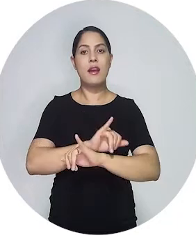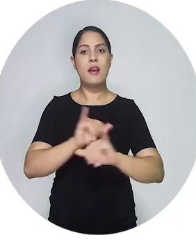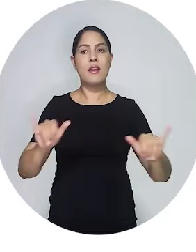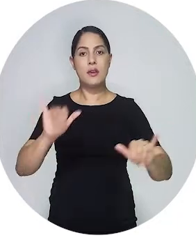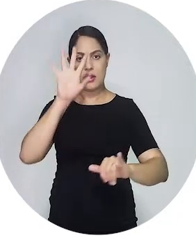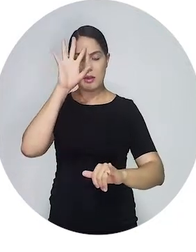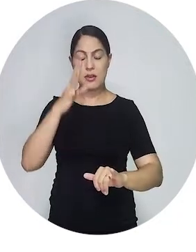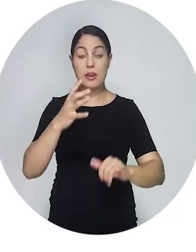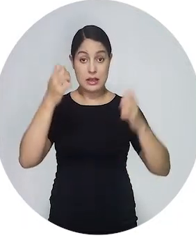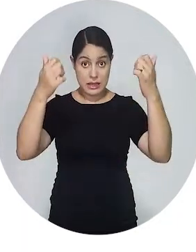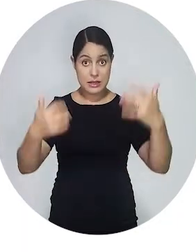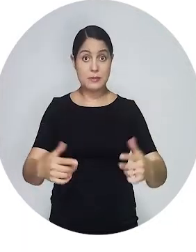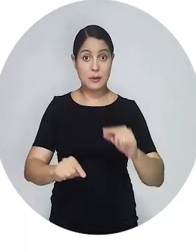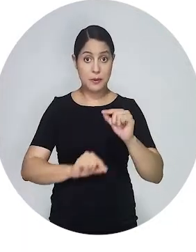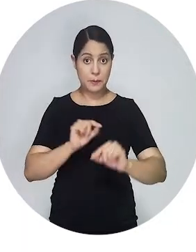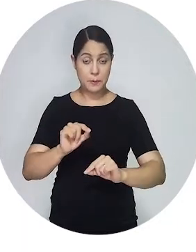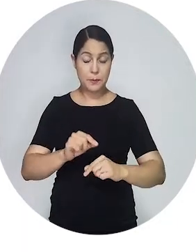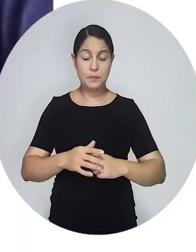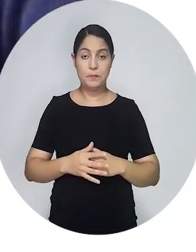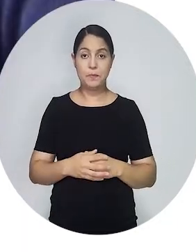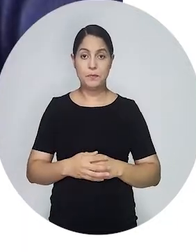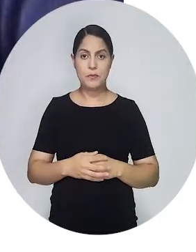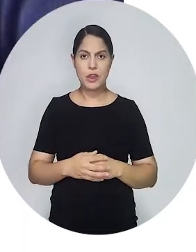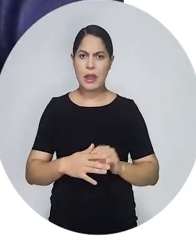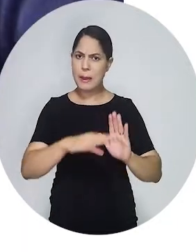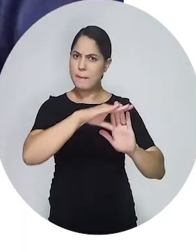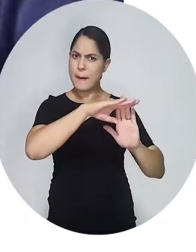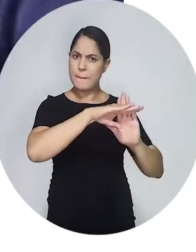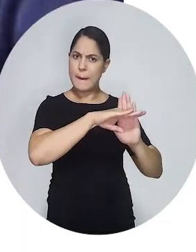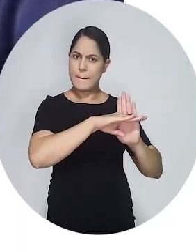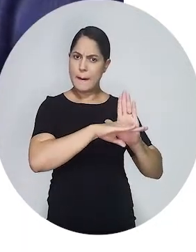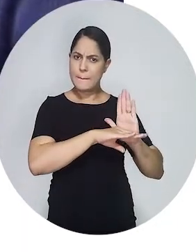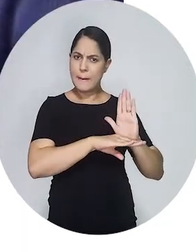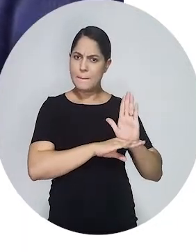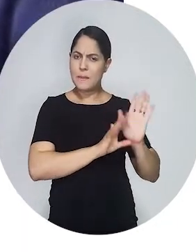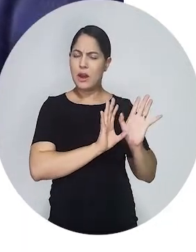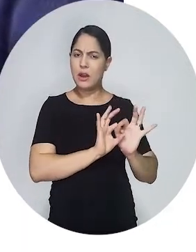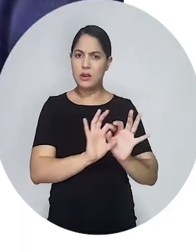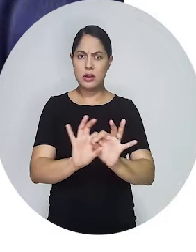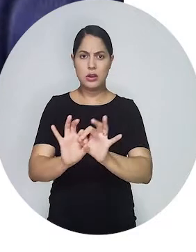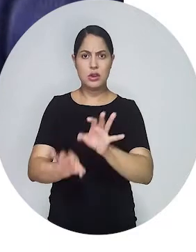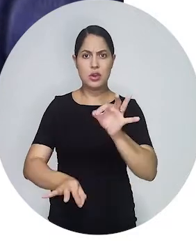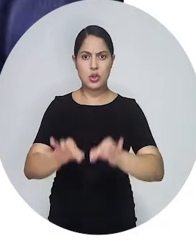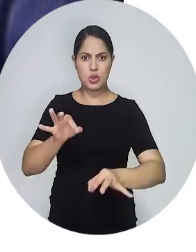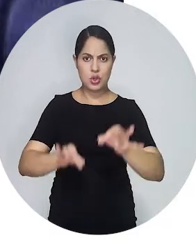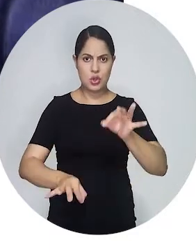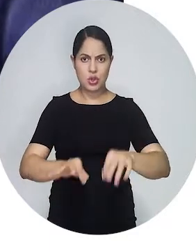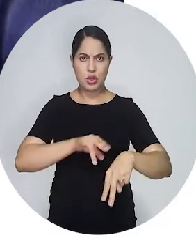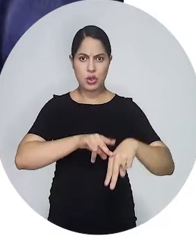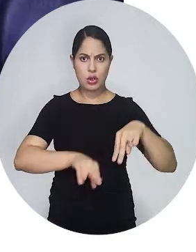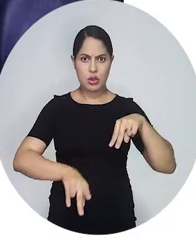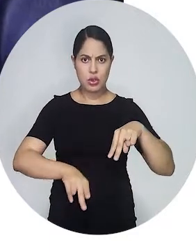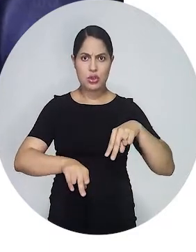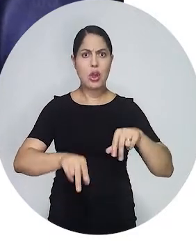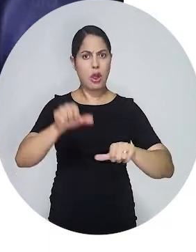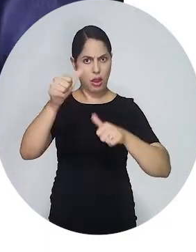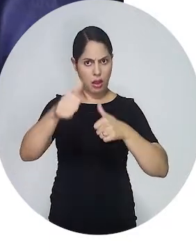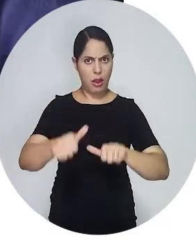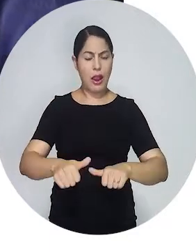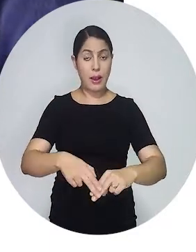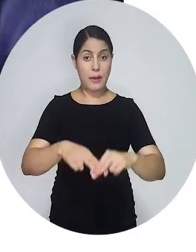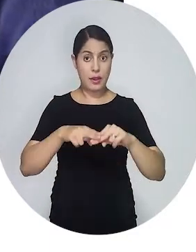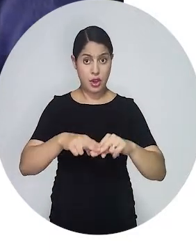a importância da decisão. Em entrevista também ao site da OAB Nacional, ela afirmou, abre aspas, promover o protocolo